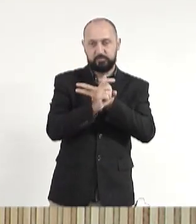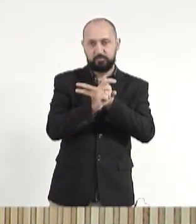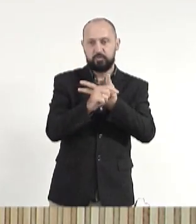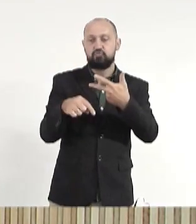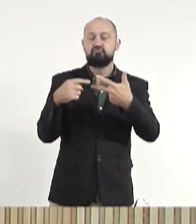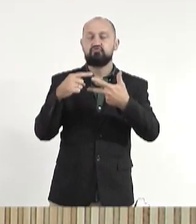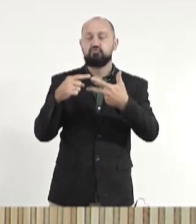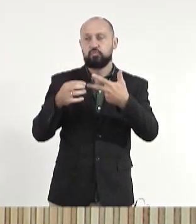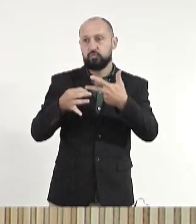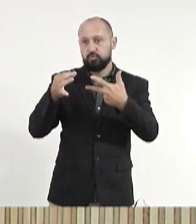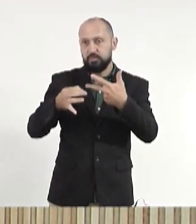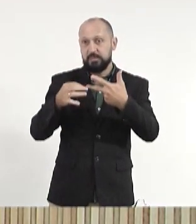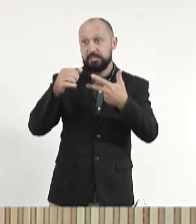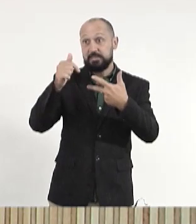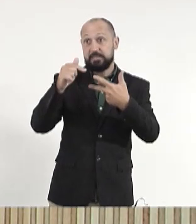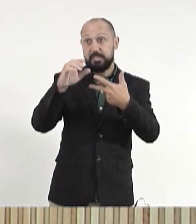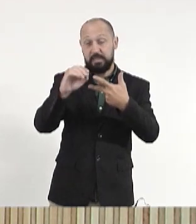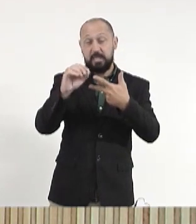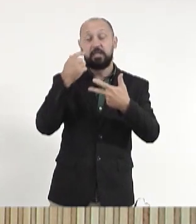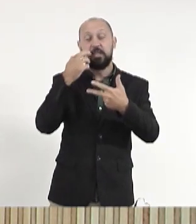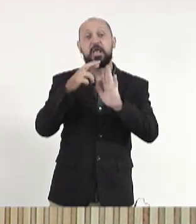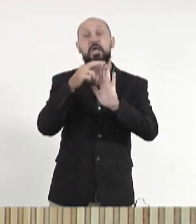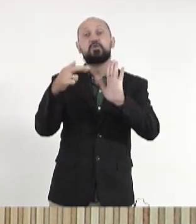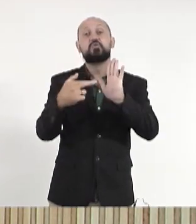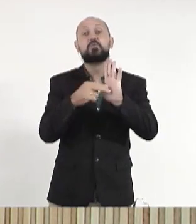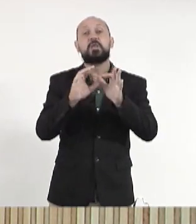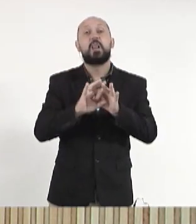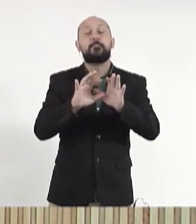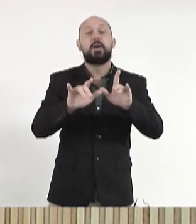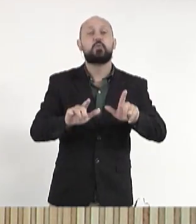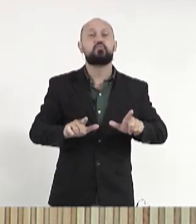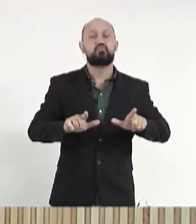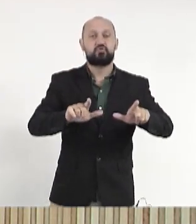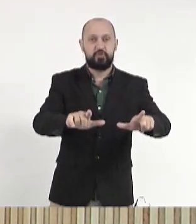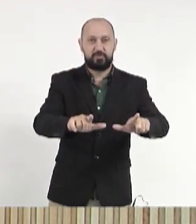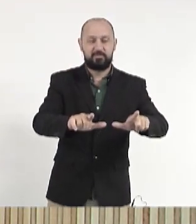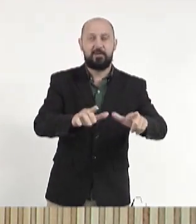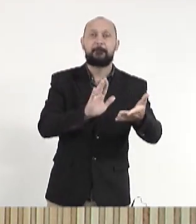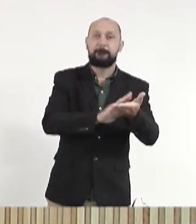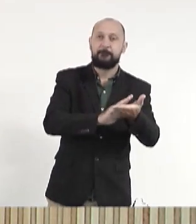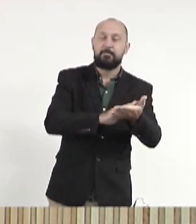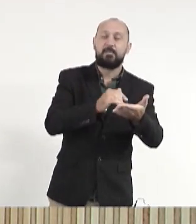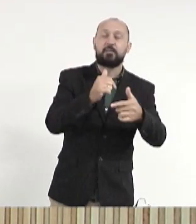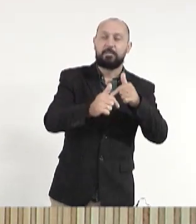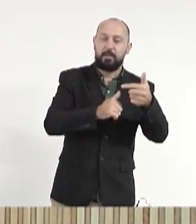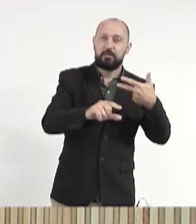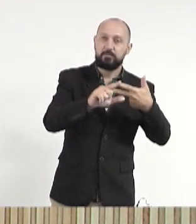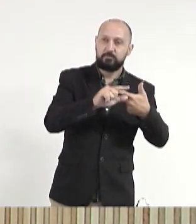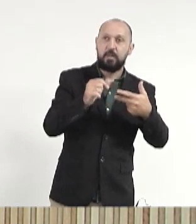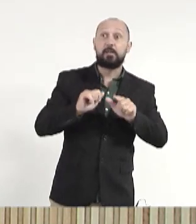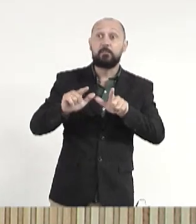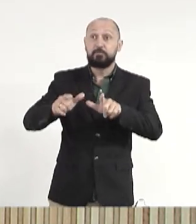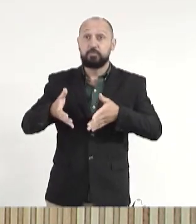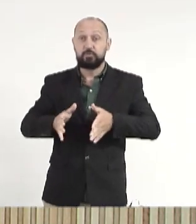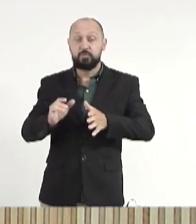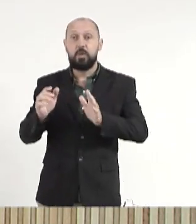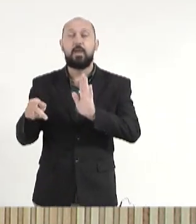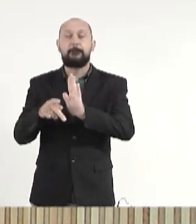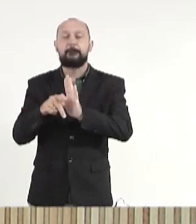poder judiciário e mais de 70 projetos de resolução que concedem comendas de mérito legislativo e títulos de